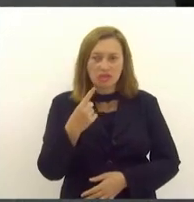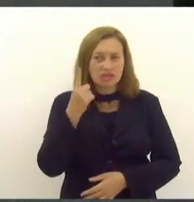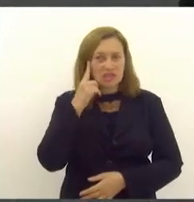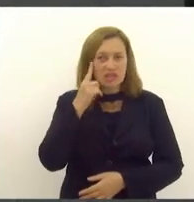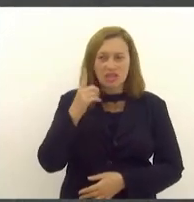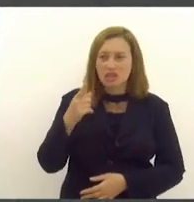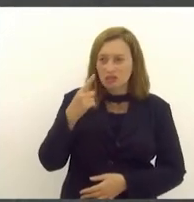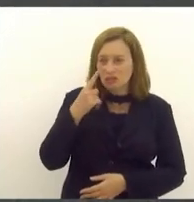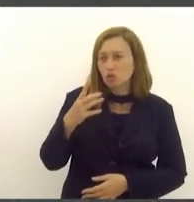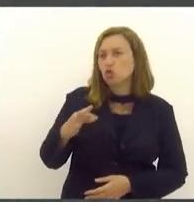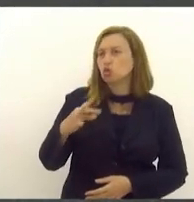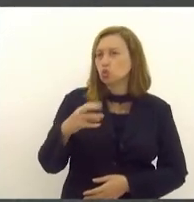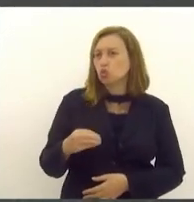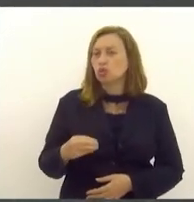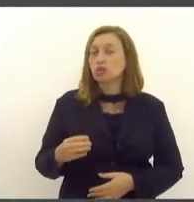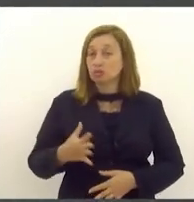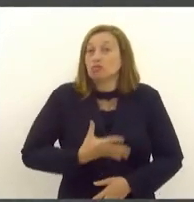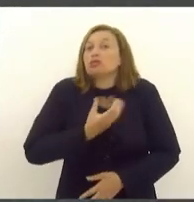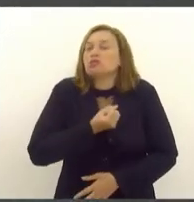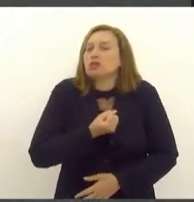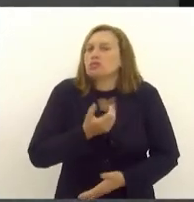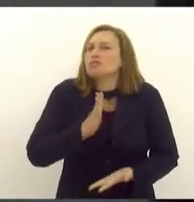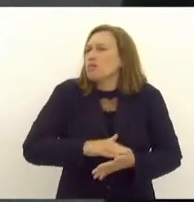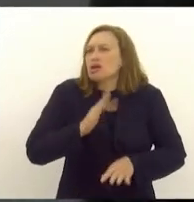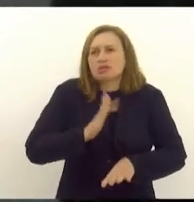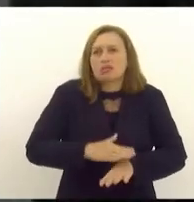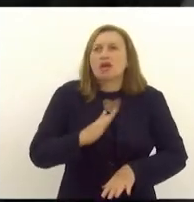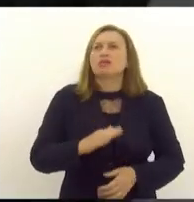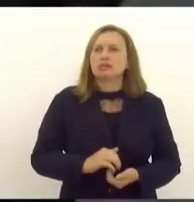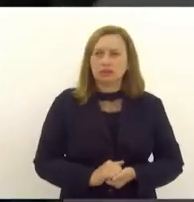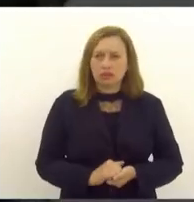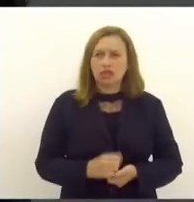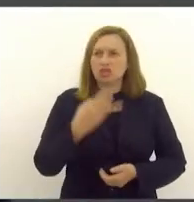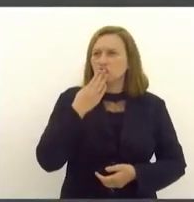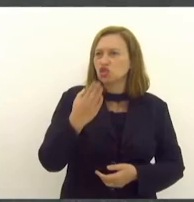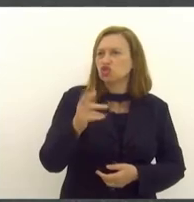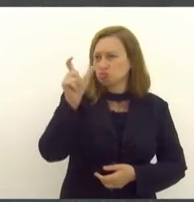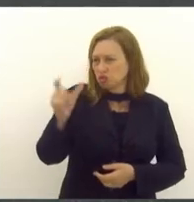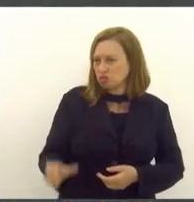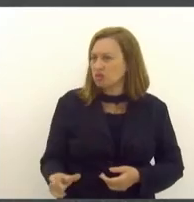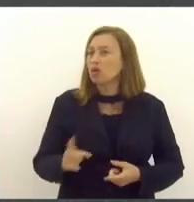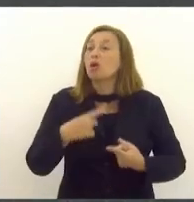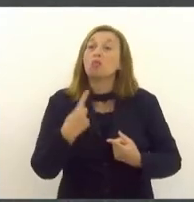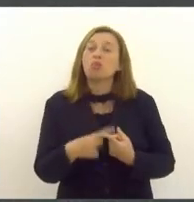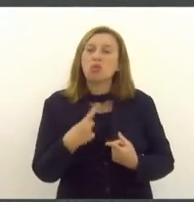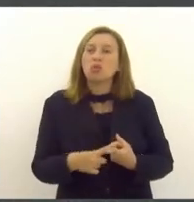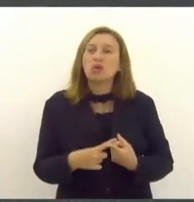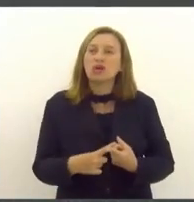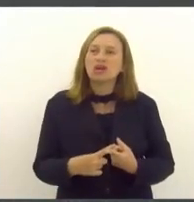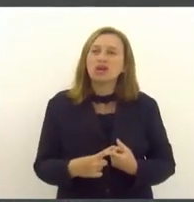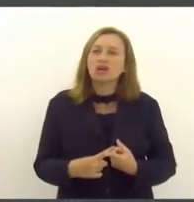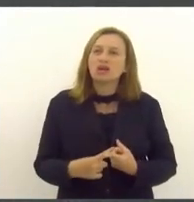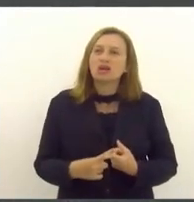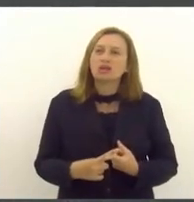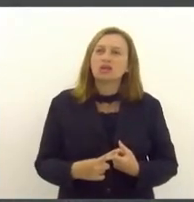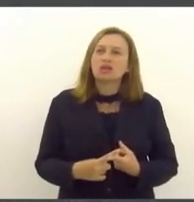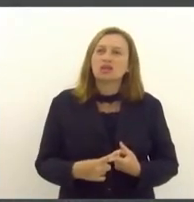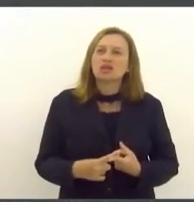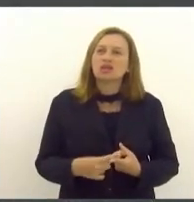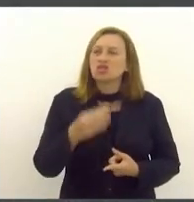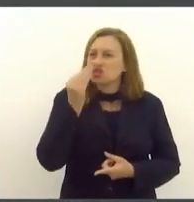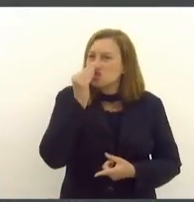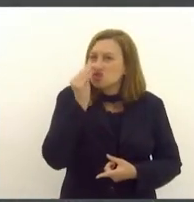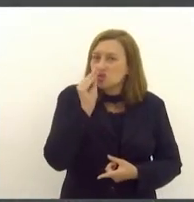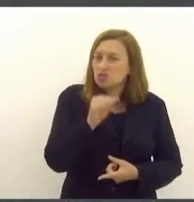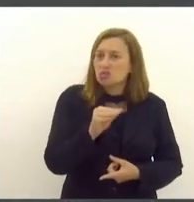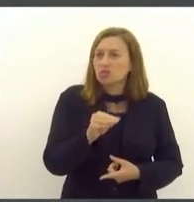tudo a gente se surpreende cada vez mais com esse tipo de pessoa porque isso é tripudiar isso é